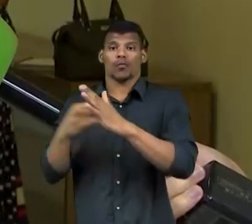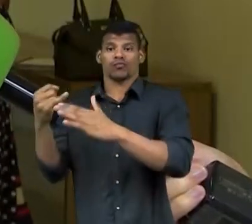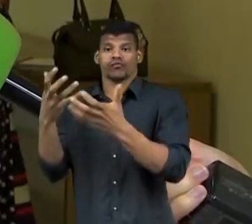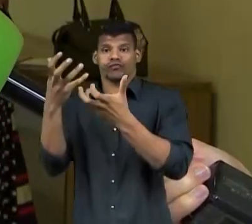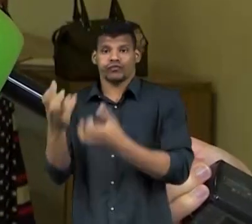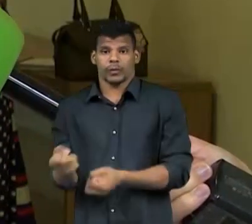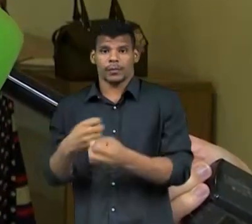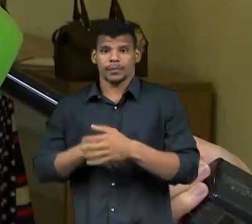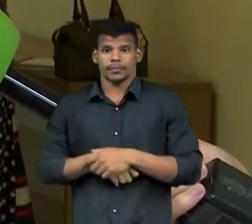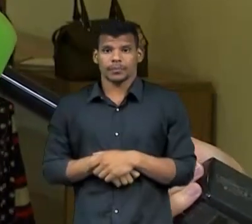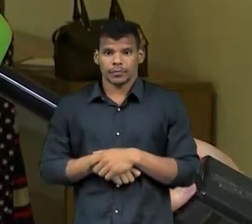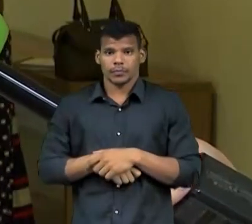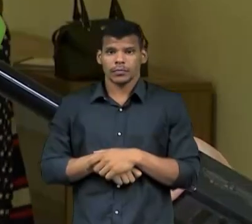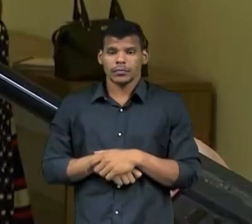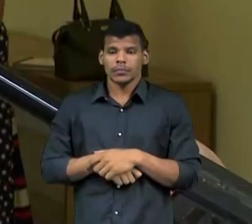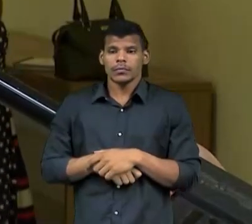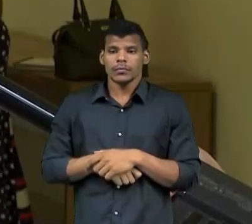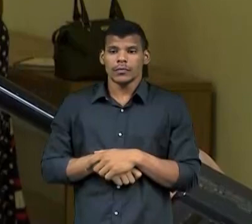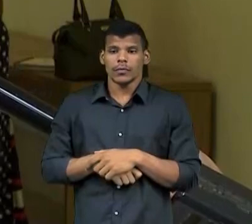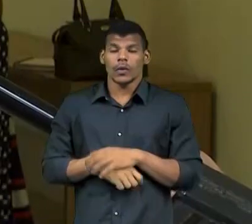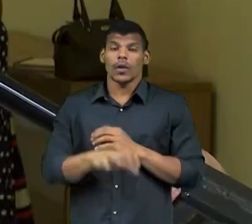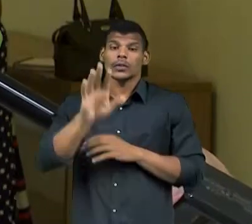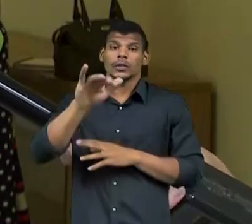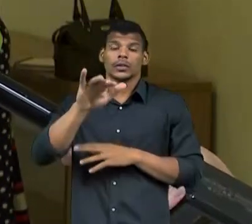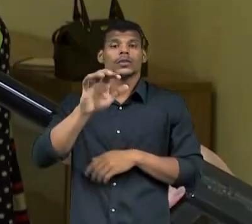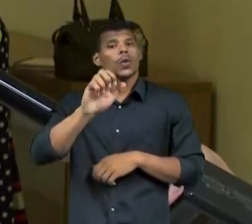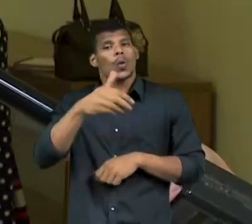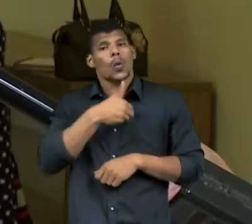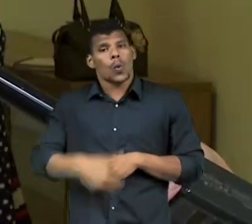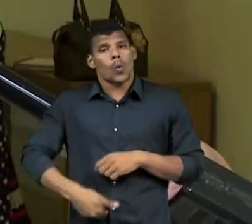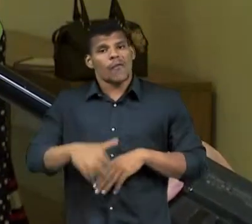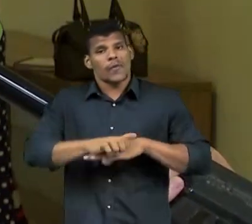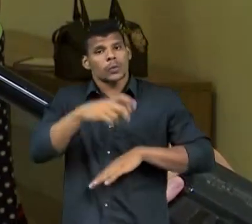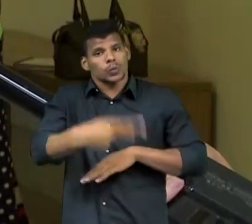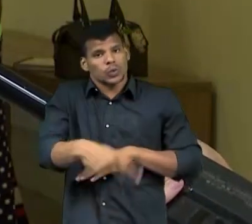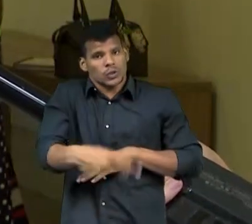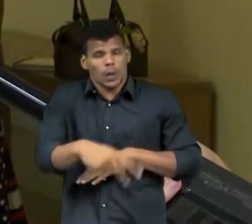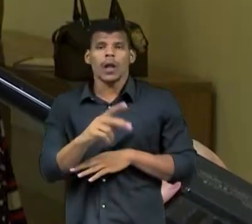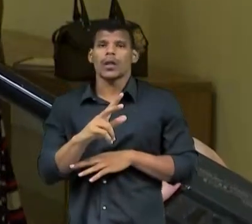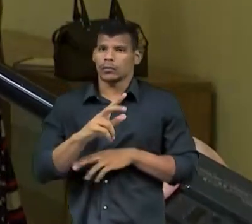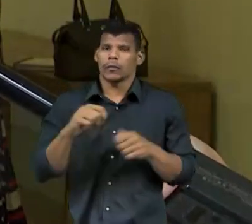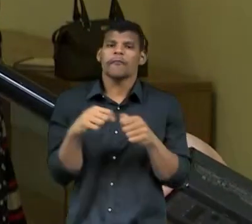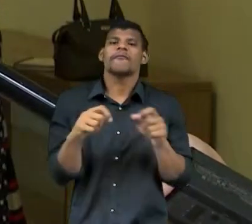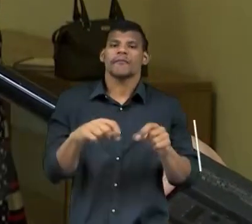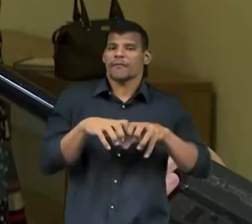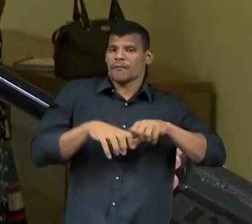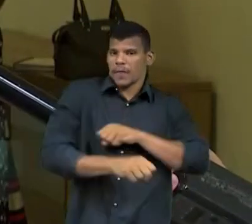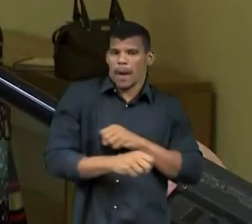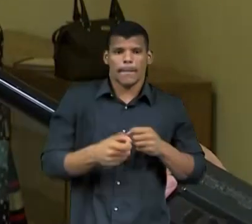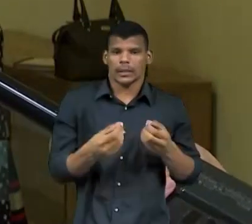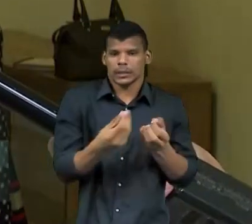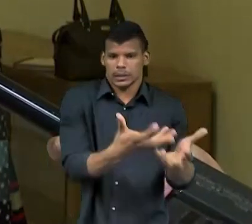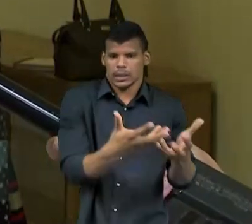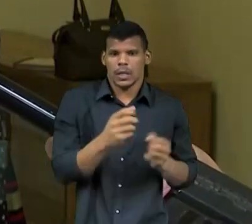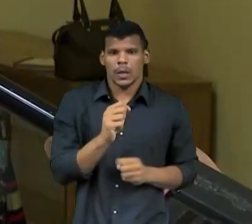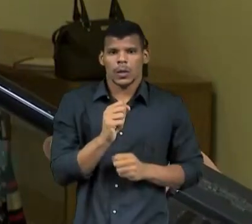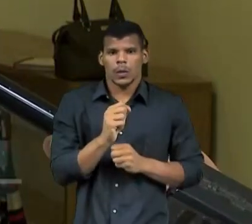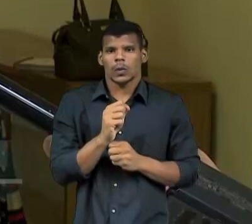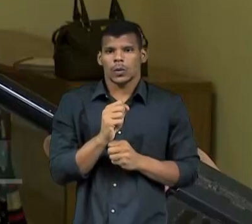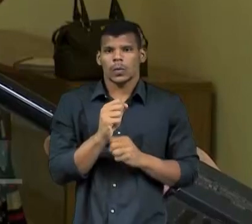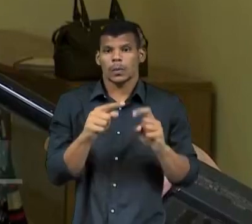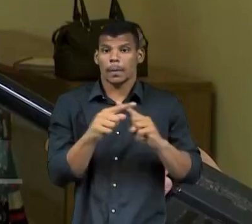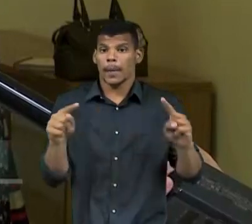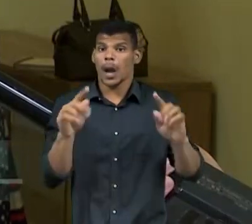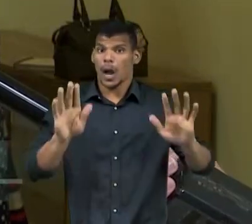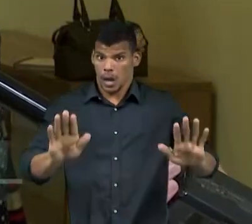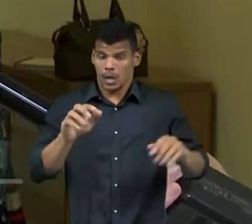ponte inicial do governo do estado, mobilizando, capacitando, né, fazendo todo o trabalho em loco. Mas eles,